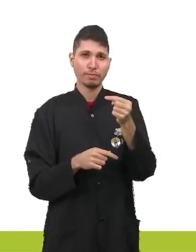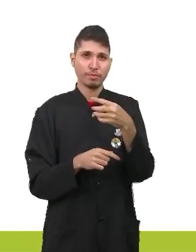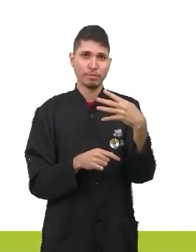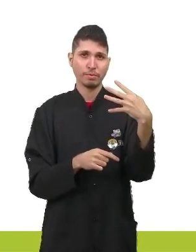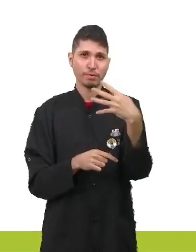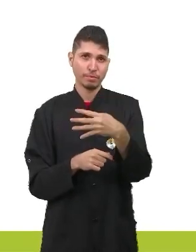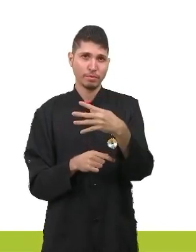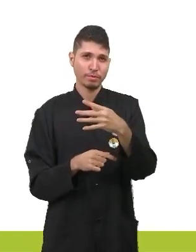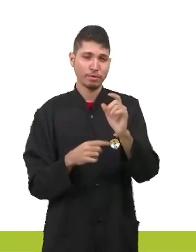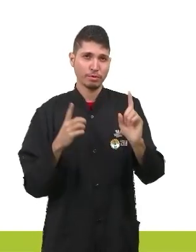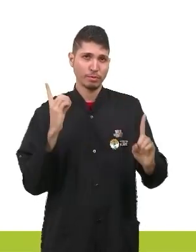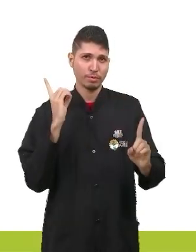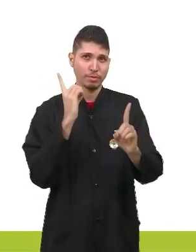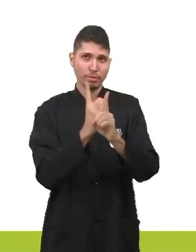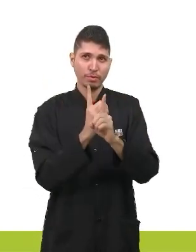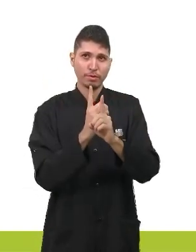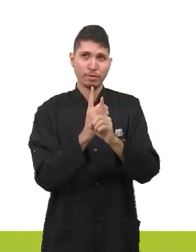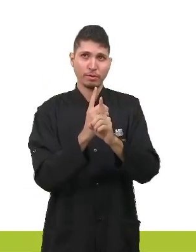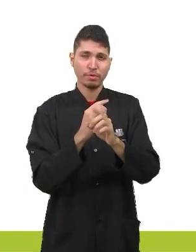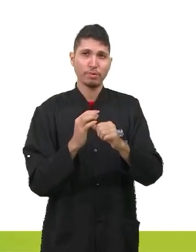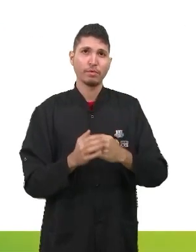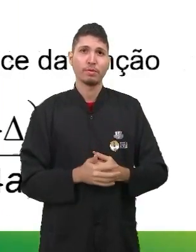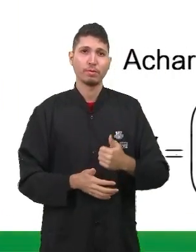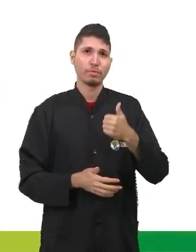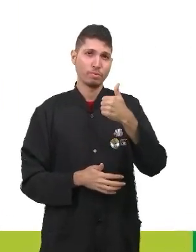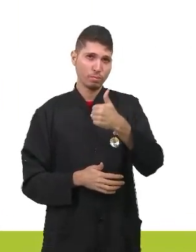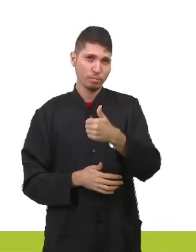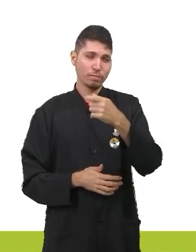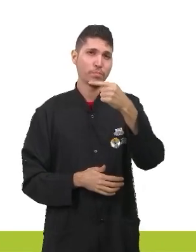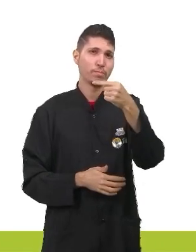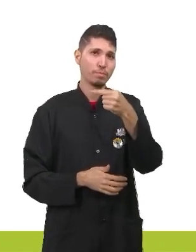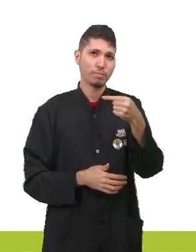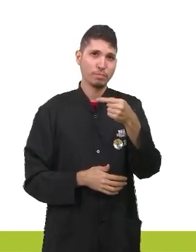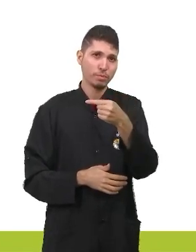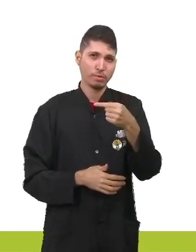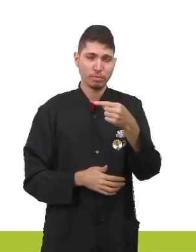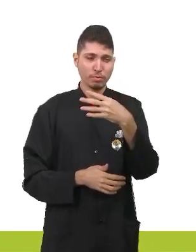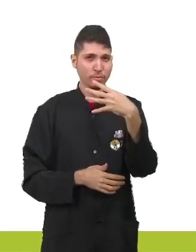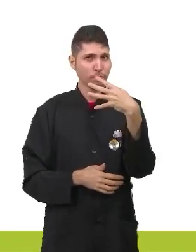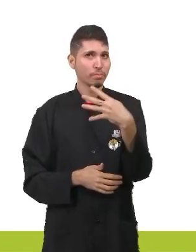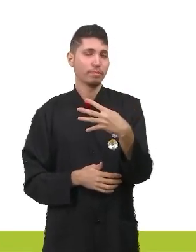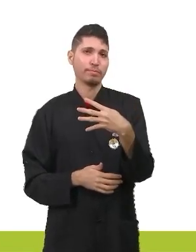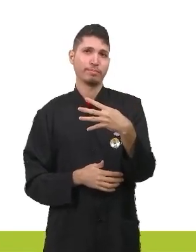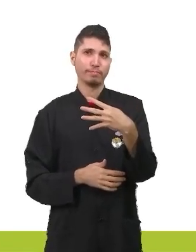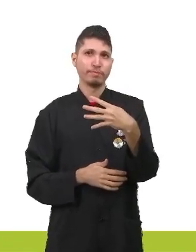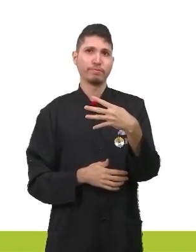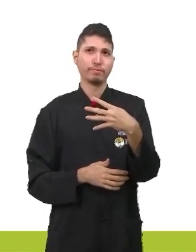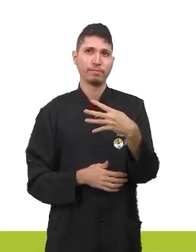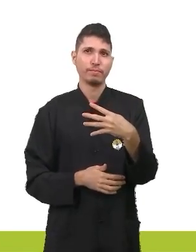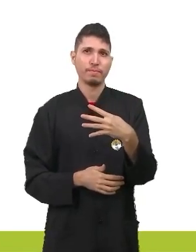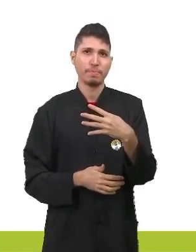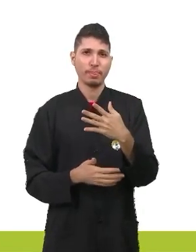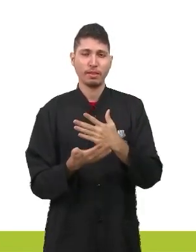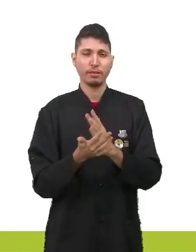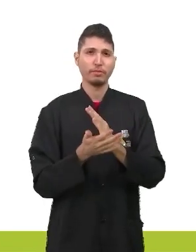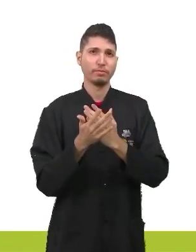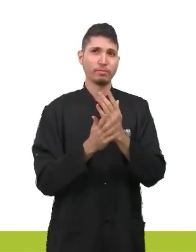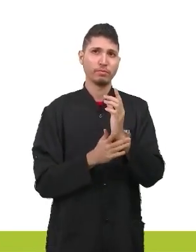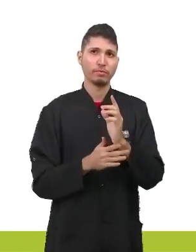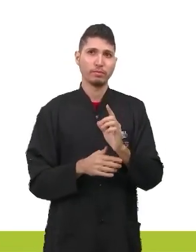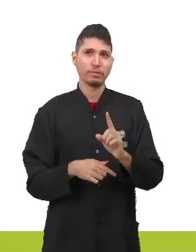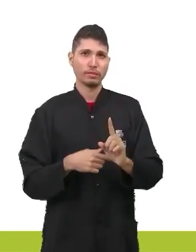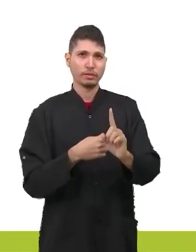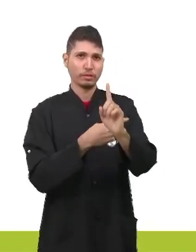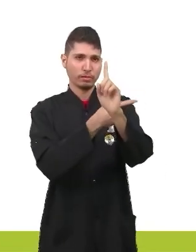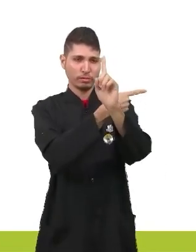parábola procurado, o vértice da parábola é 1 menos 4, tá bom? Bem, professor, nós temos aqui alguns gráficos, né? Você já